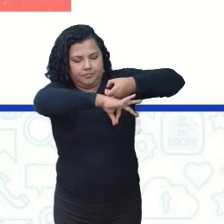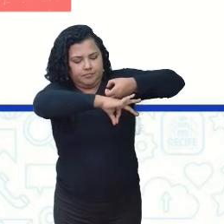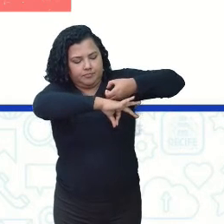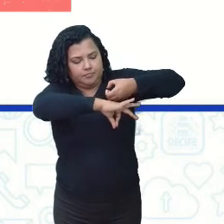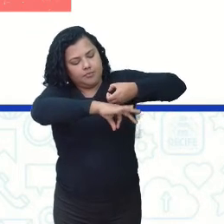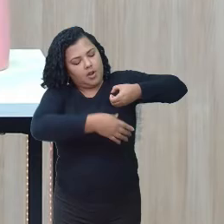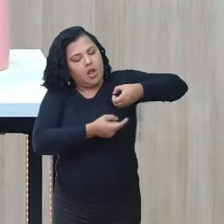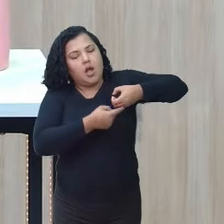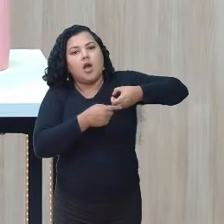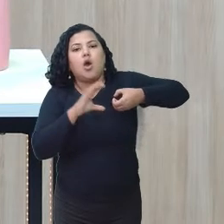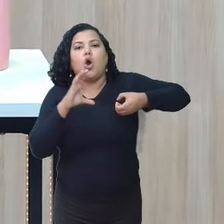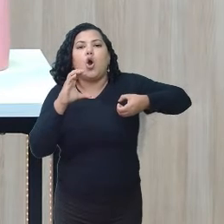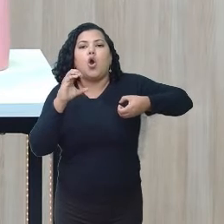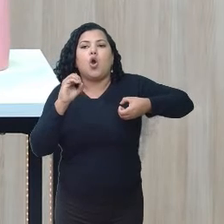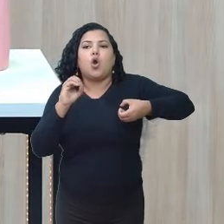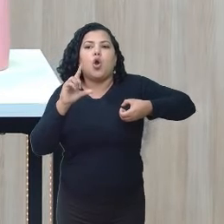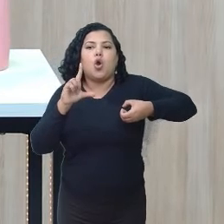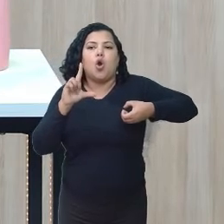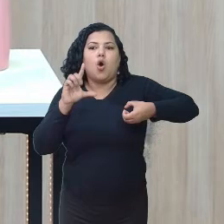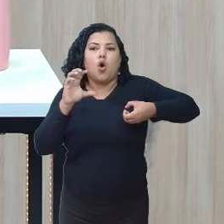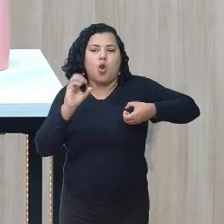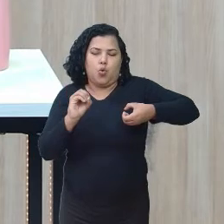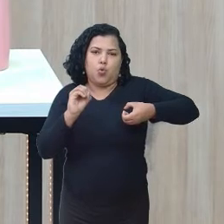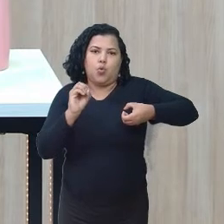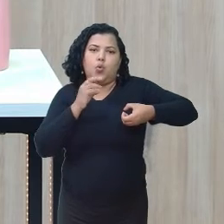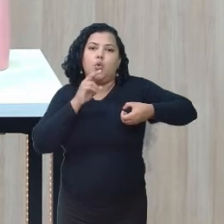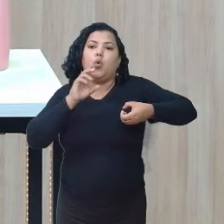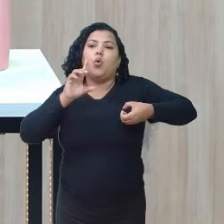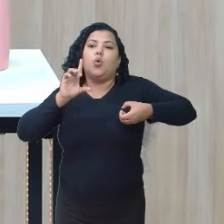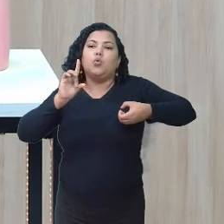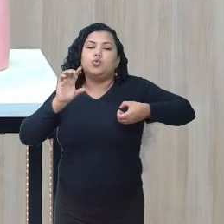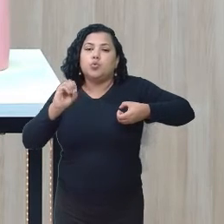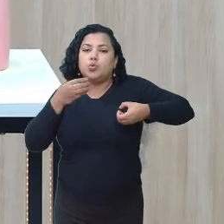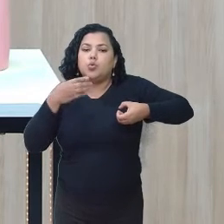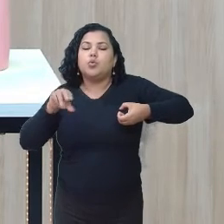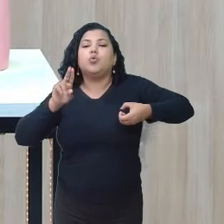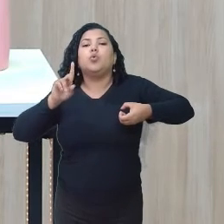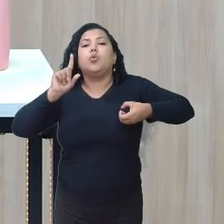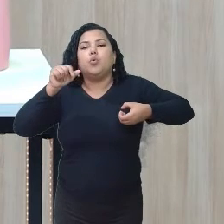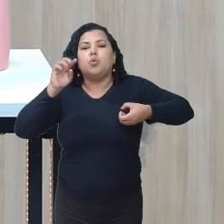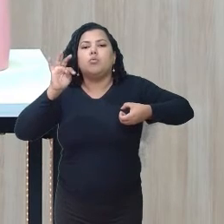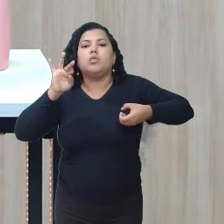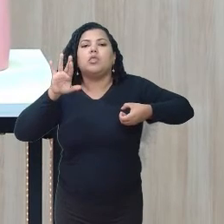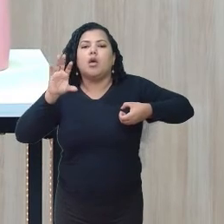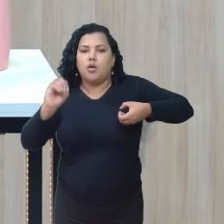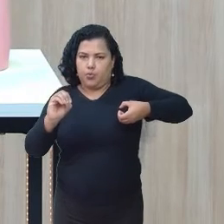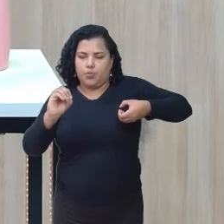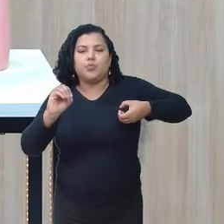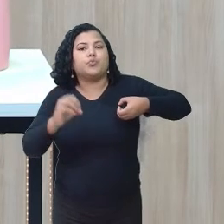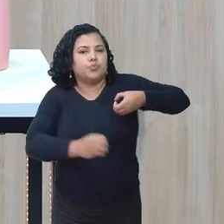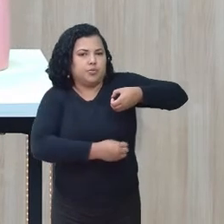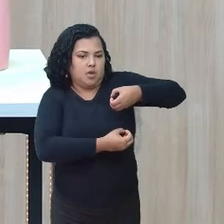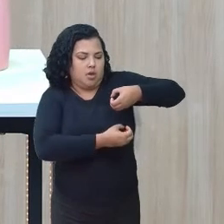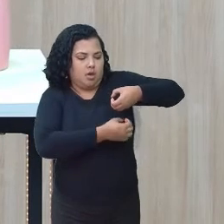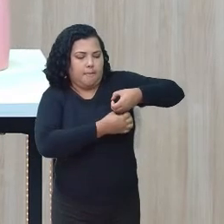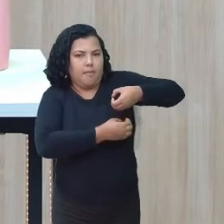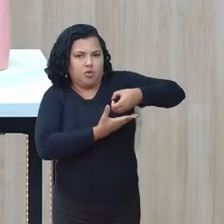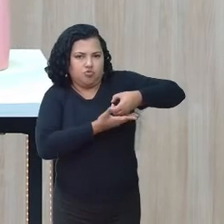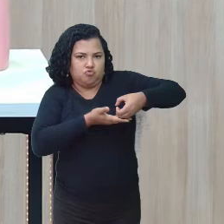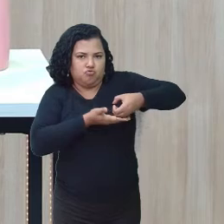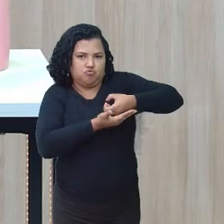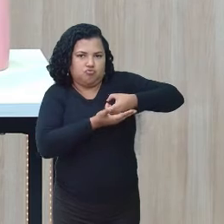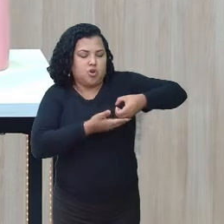denominada colo uterino, é a porção que fica mais embaixo, é o colo do útero. A